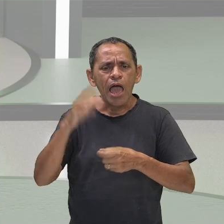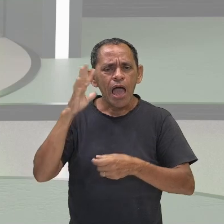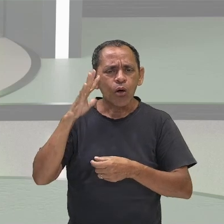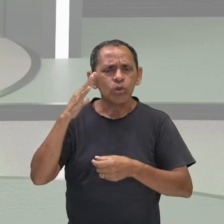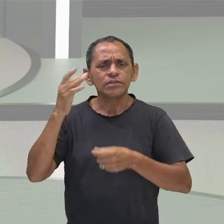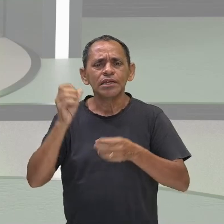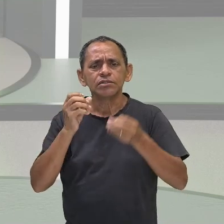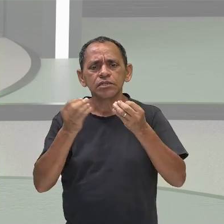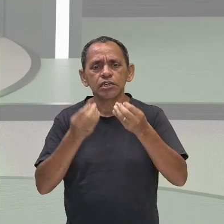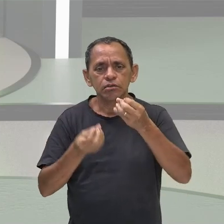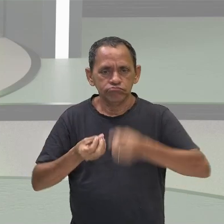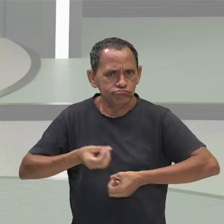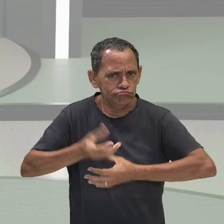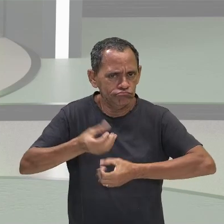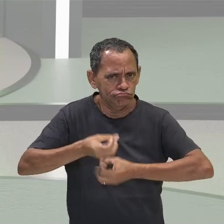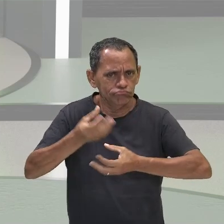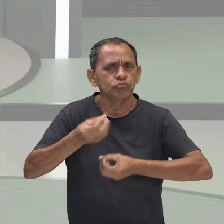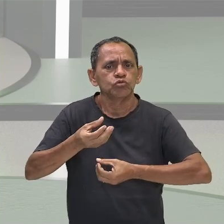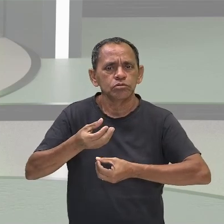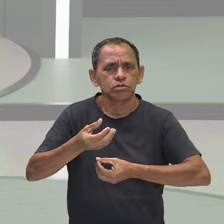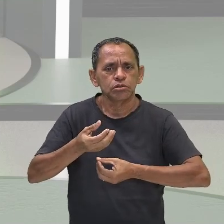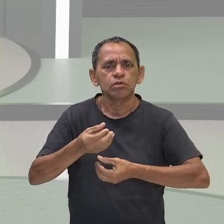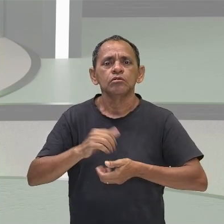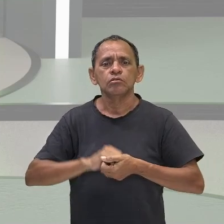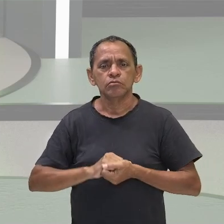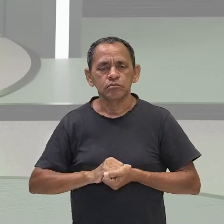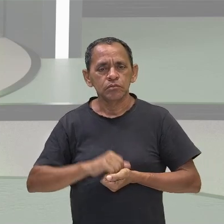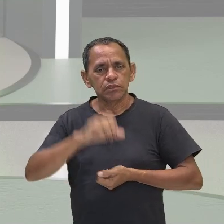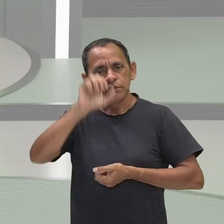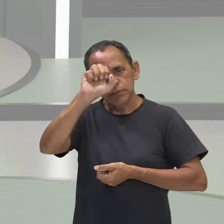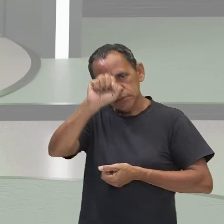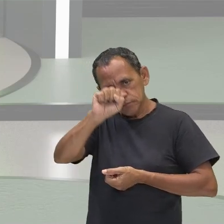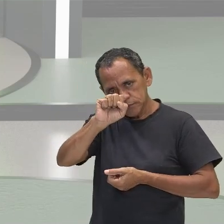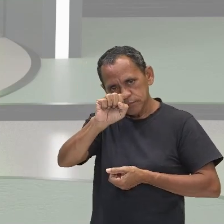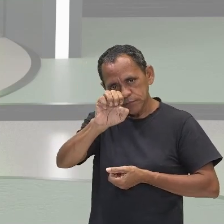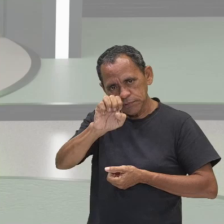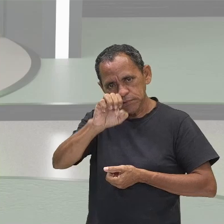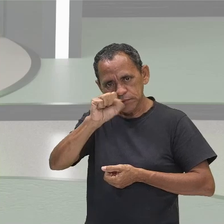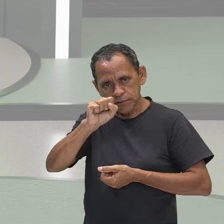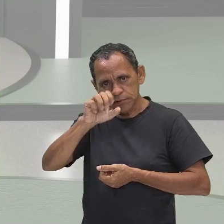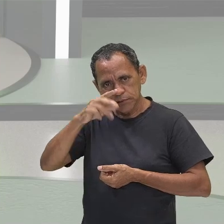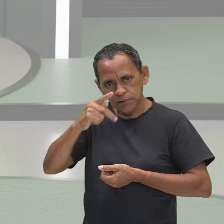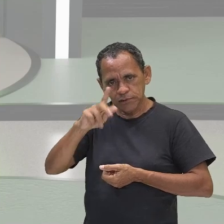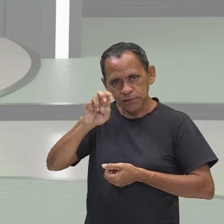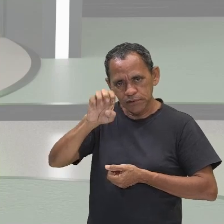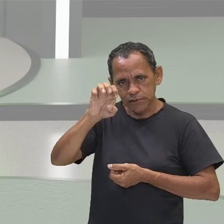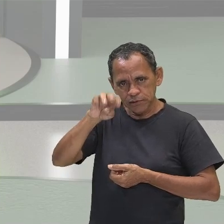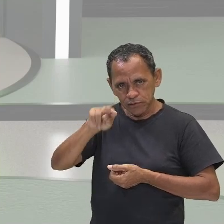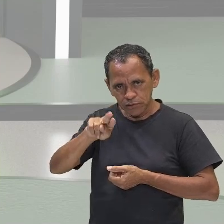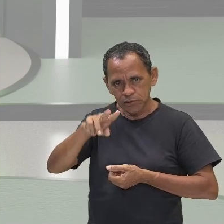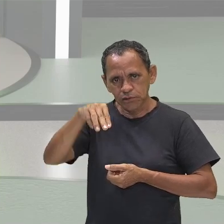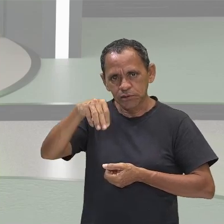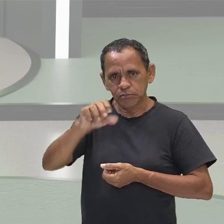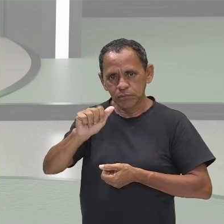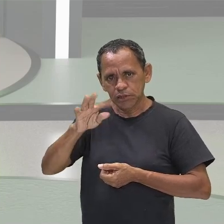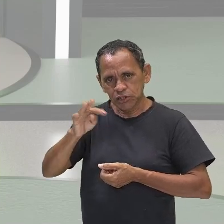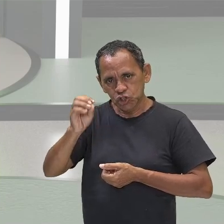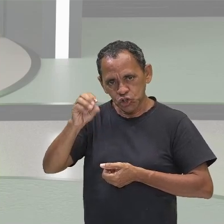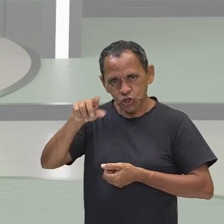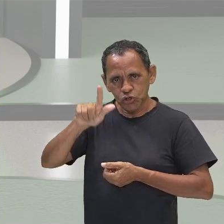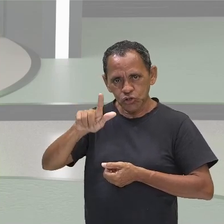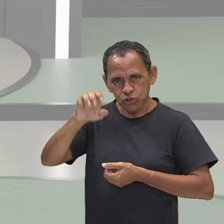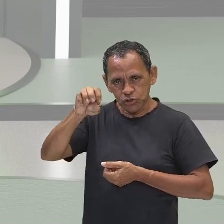a produção de espermatozoide, a espermatogênese. E quero trazer para vocês aí que são